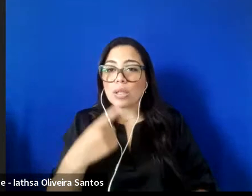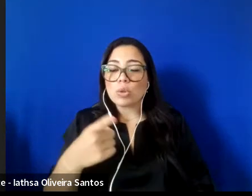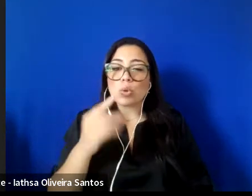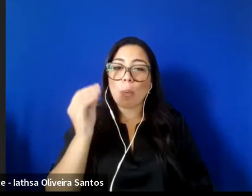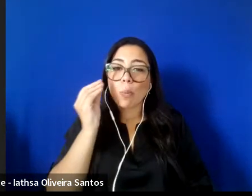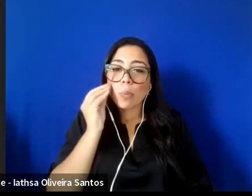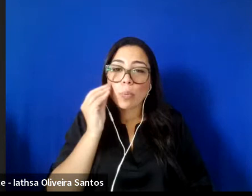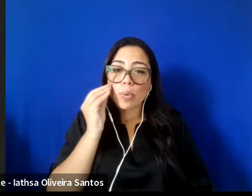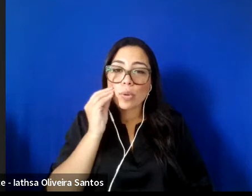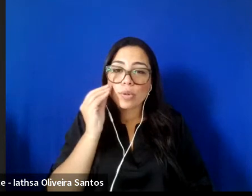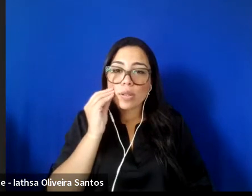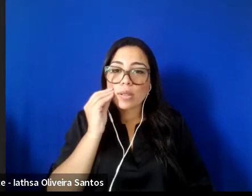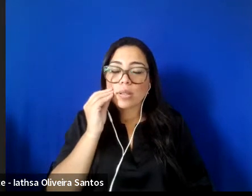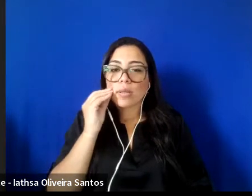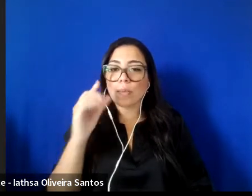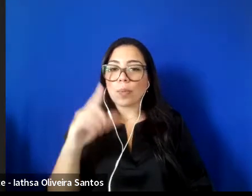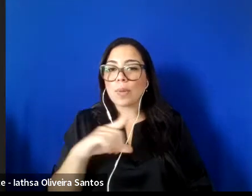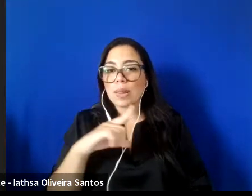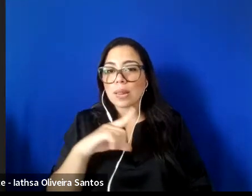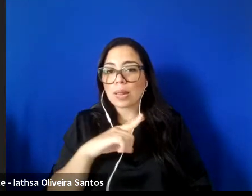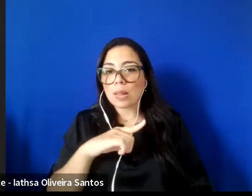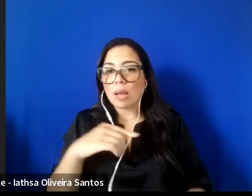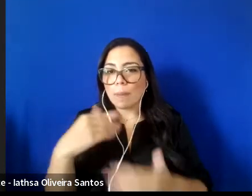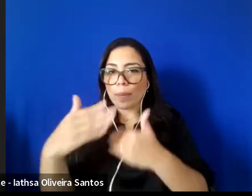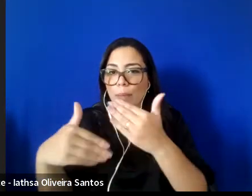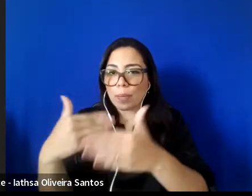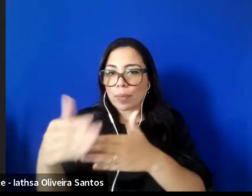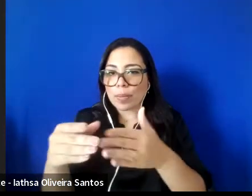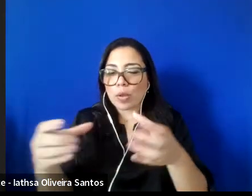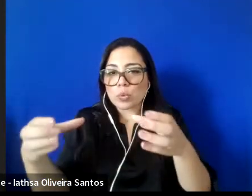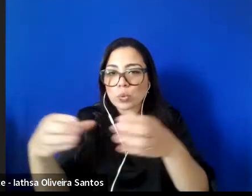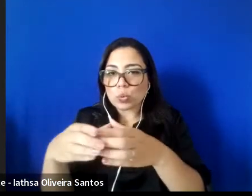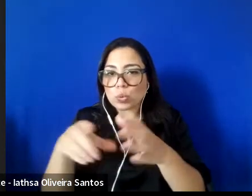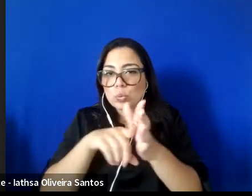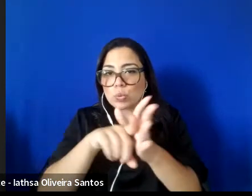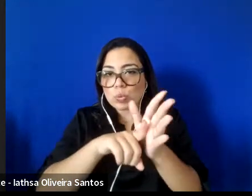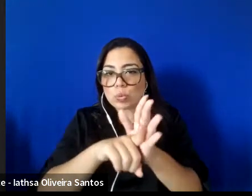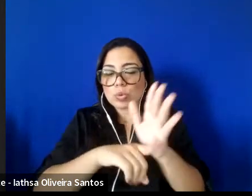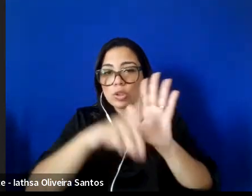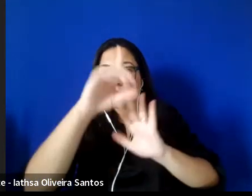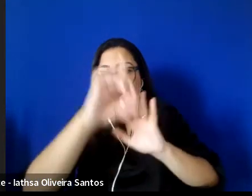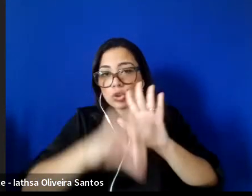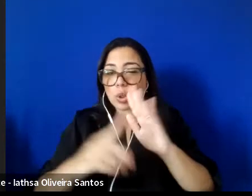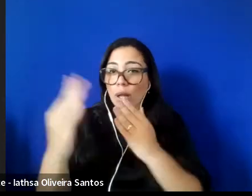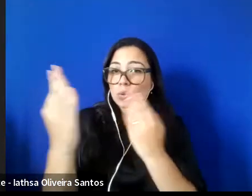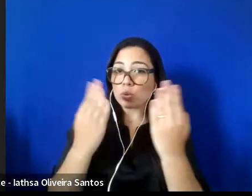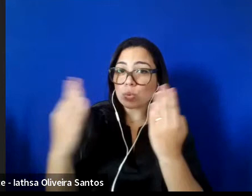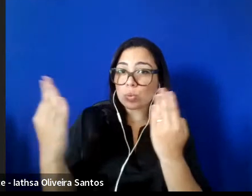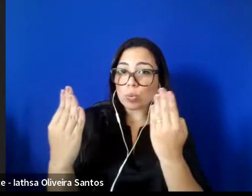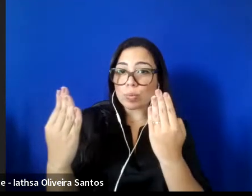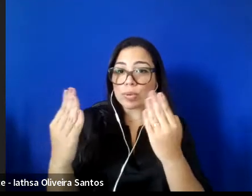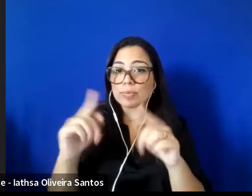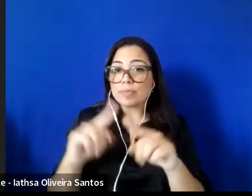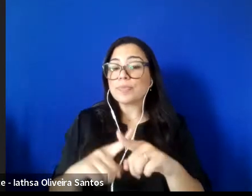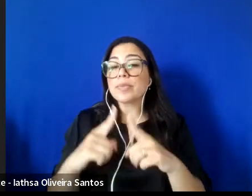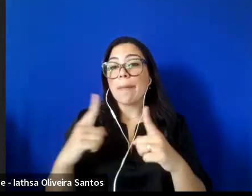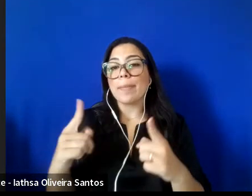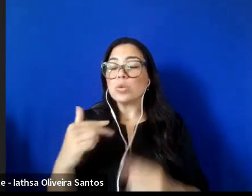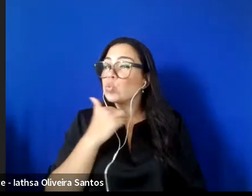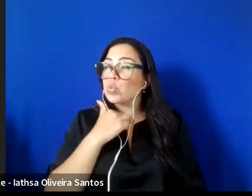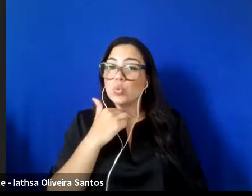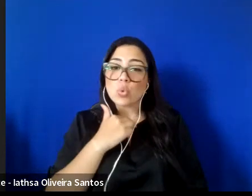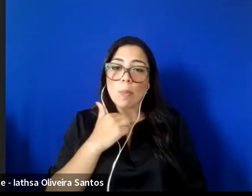desenvolver no Núcleo de Pesquisa de Direito Comparado, mas eu não posso iniciar